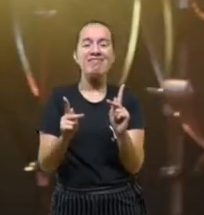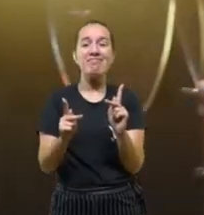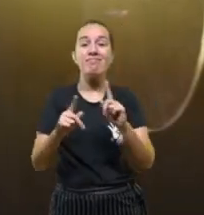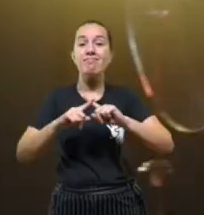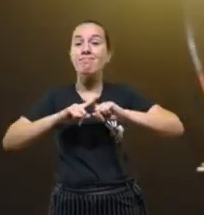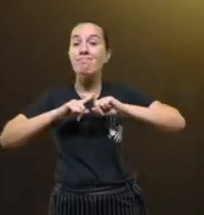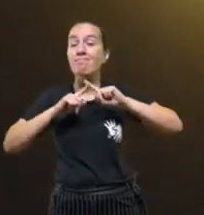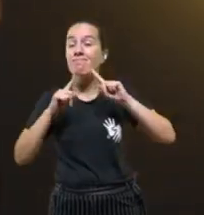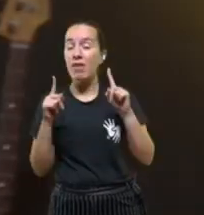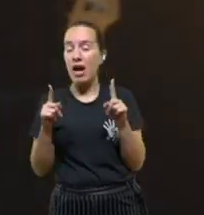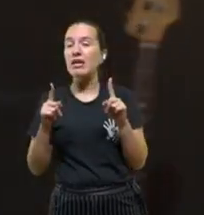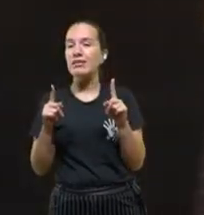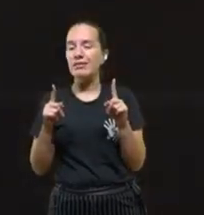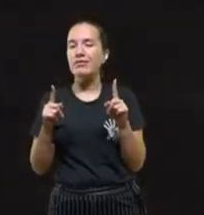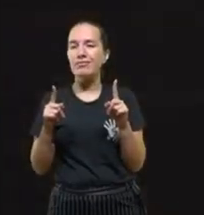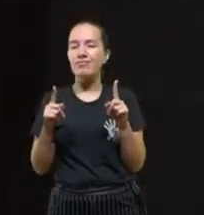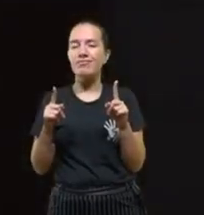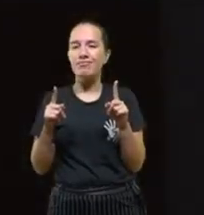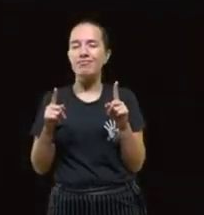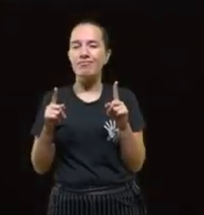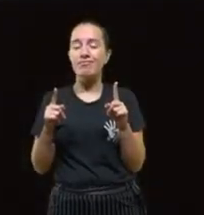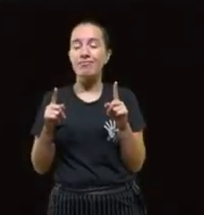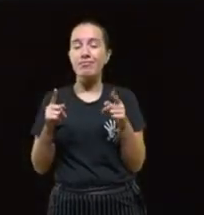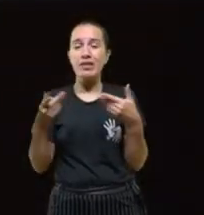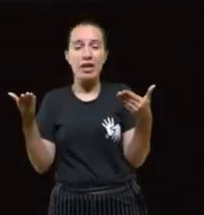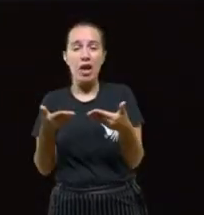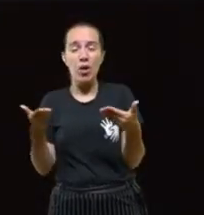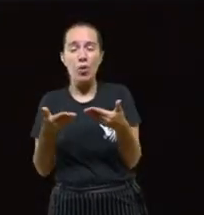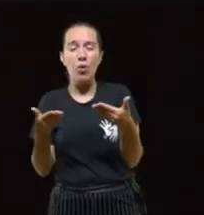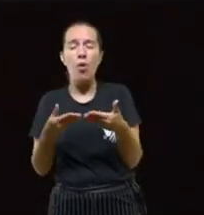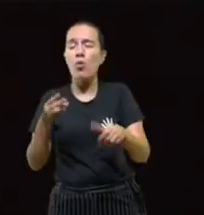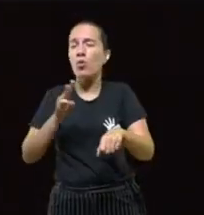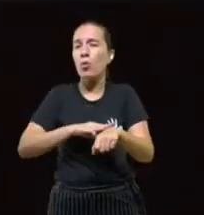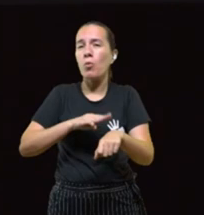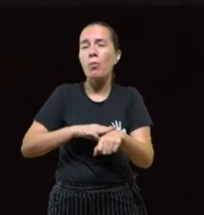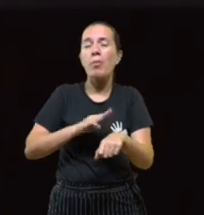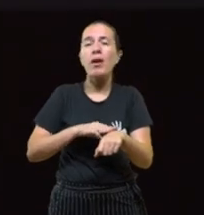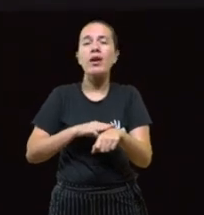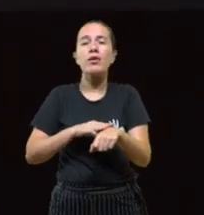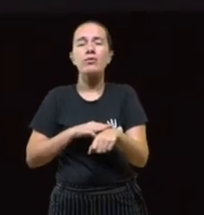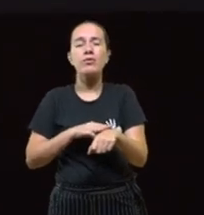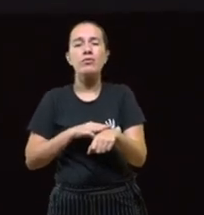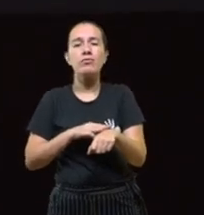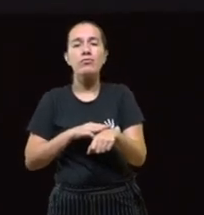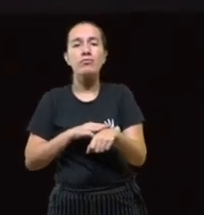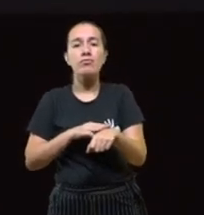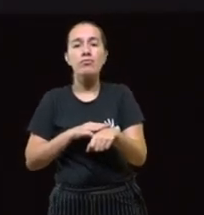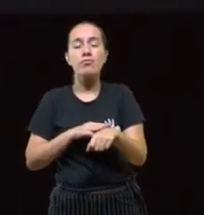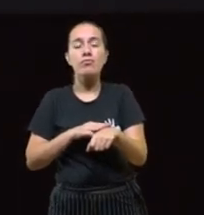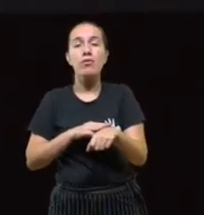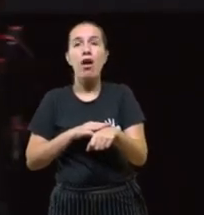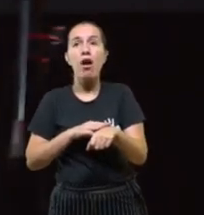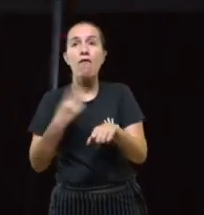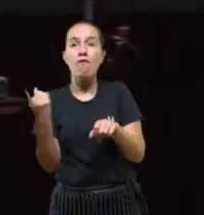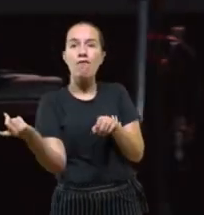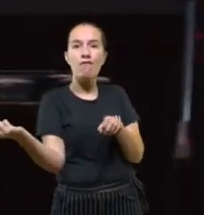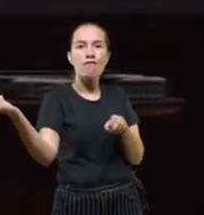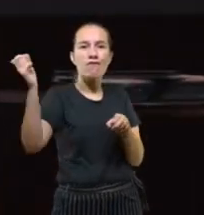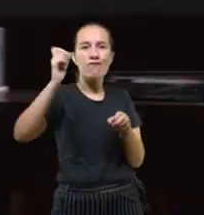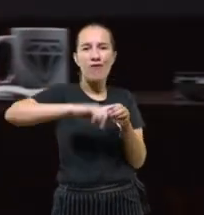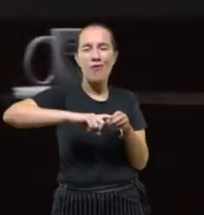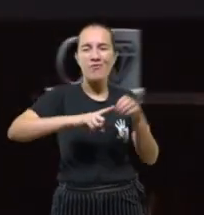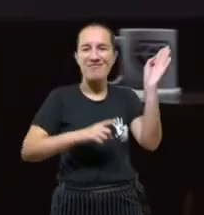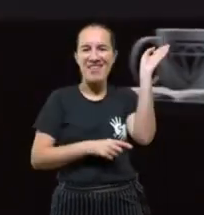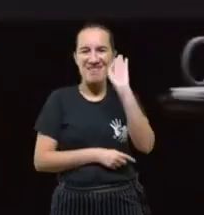algum momento talvez Deus me traz de volta para o Brasil. E eu já